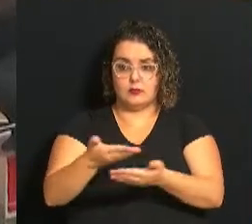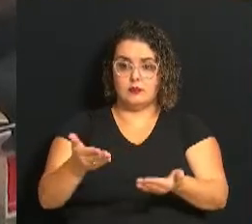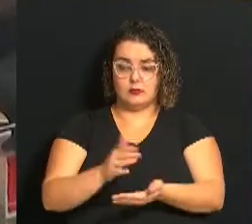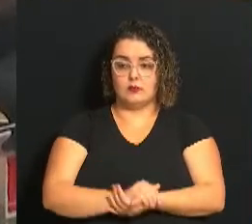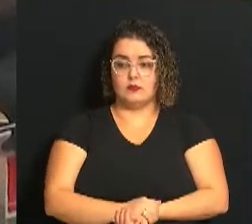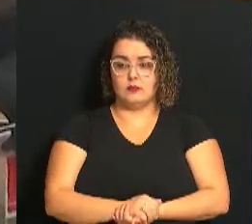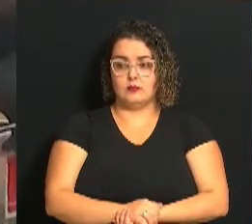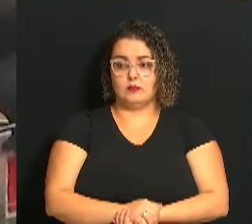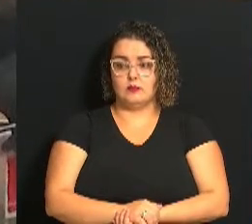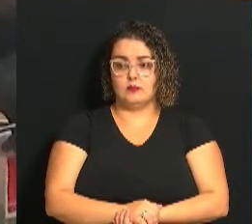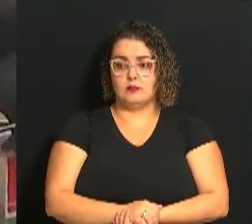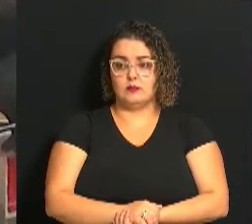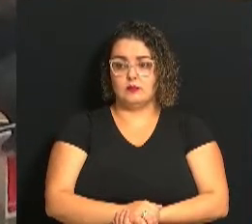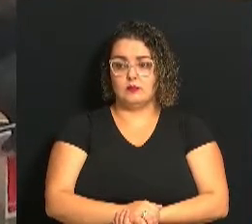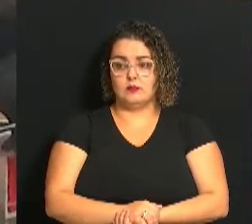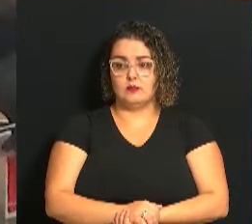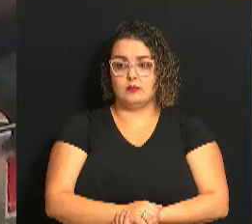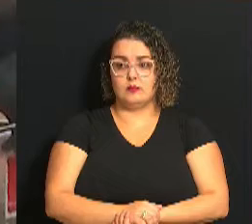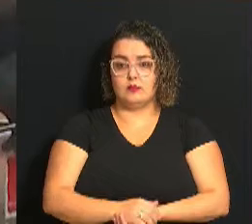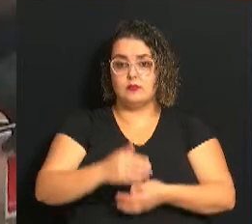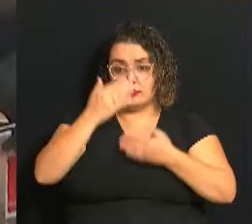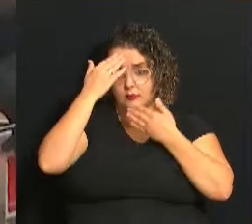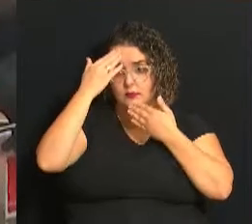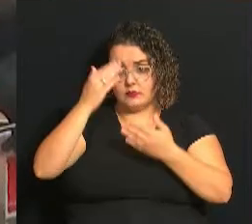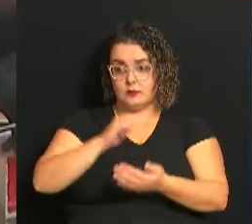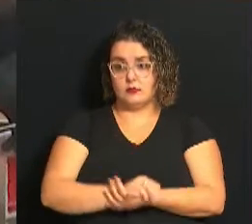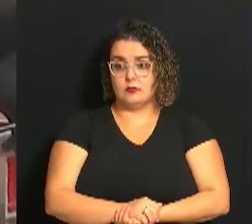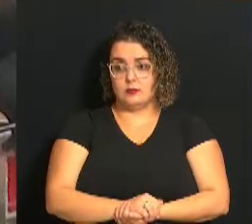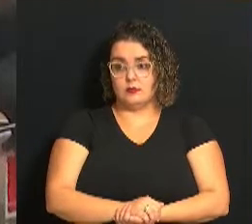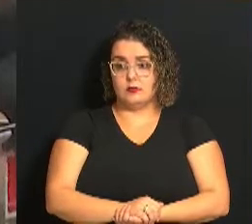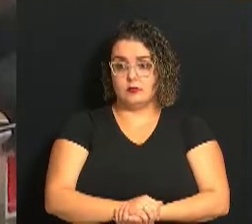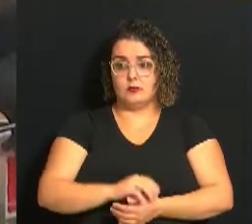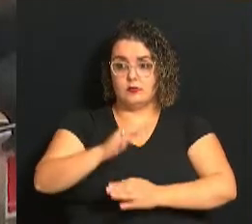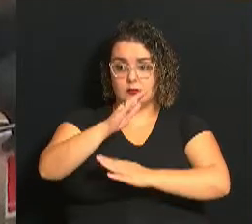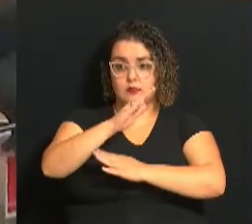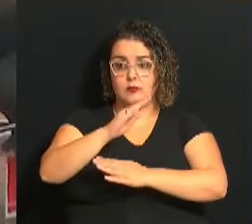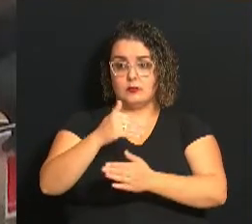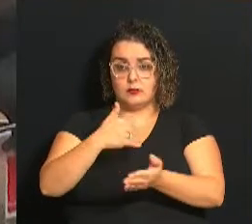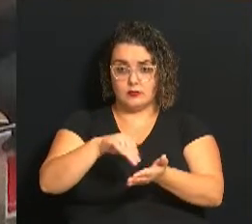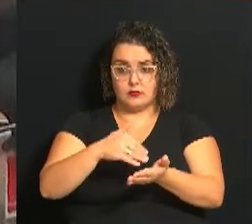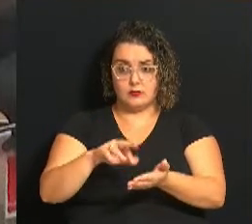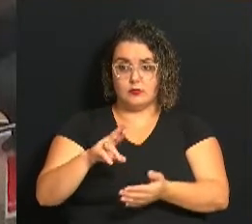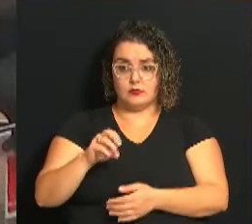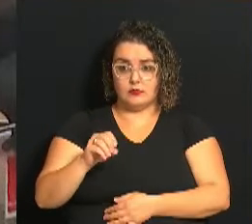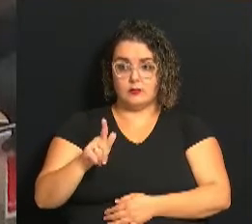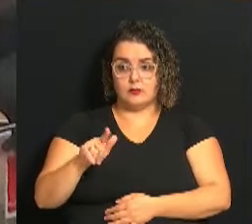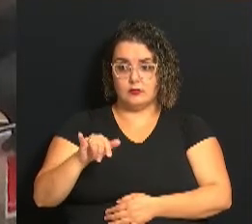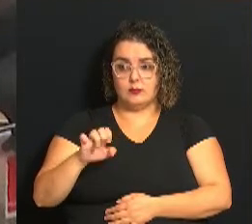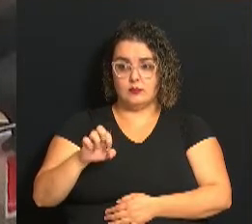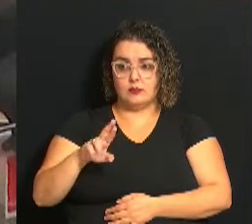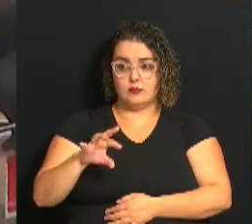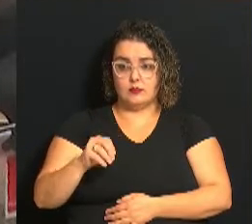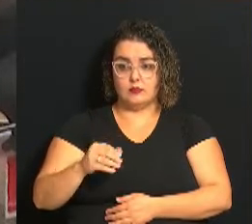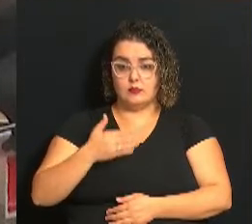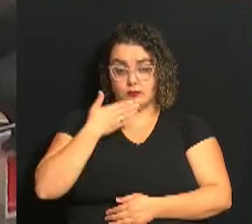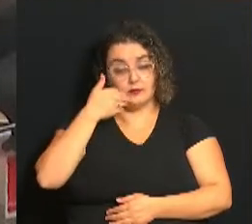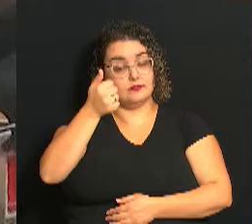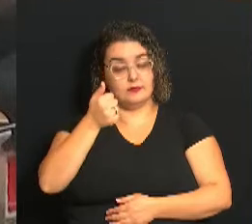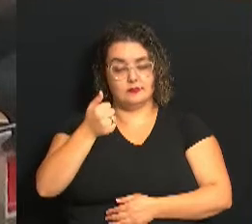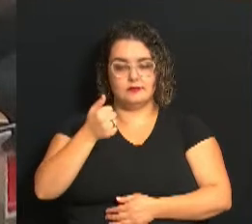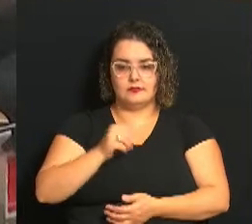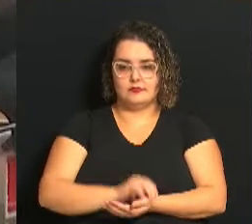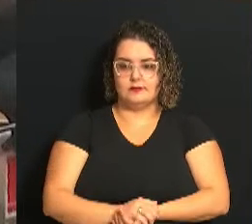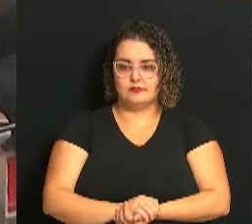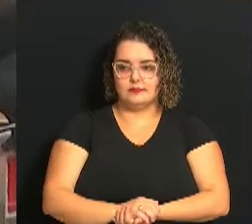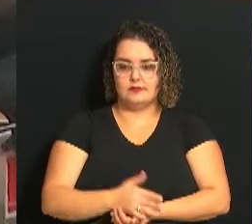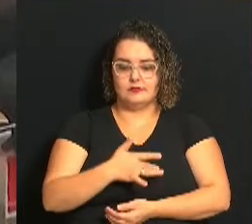questão. Ok, eu que agradeço. Manda da Câmara Municipal para o secretário Rogério, melhoras, né? Recuperação, em breve